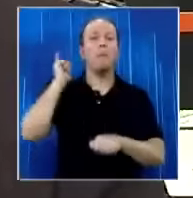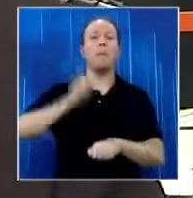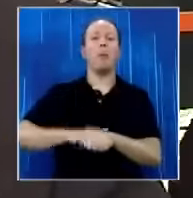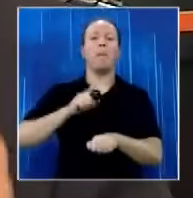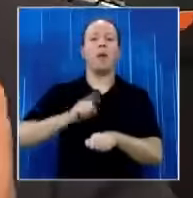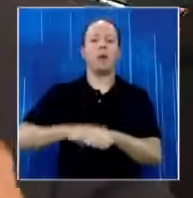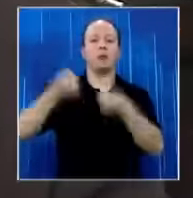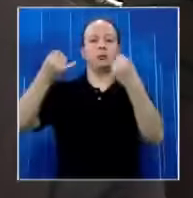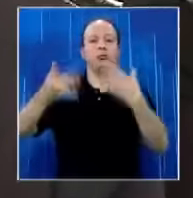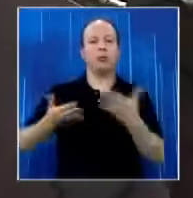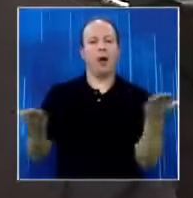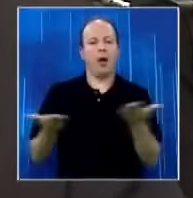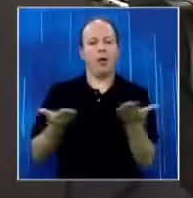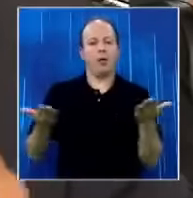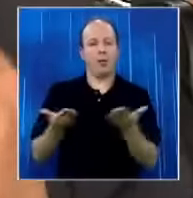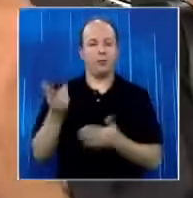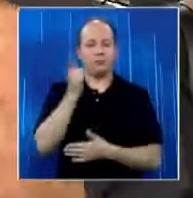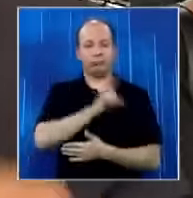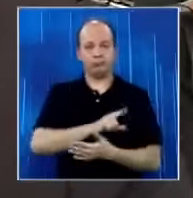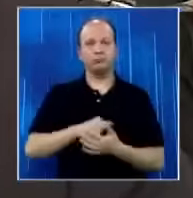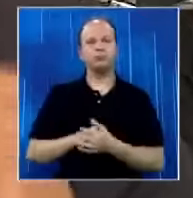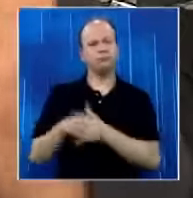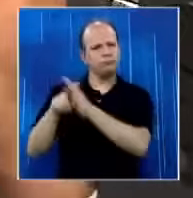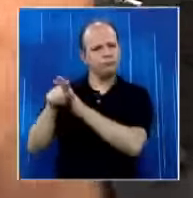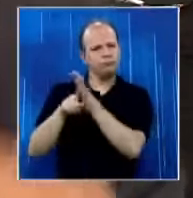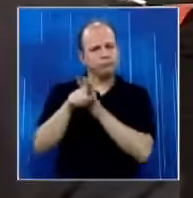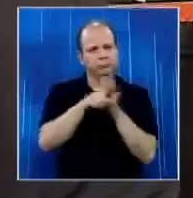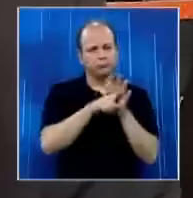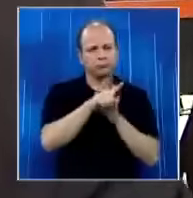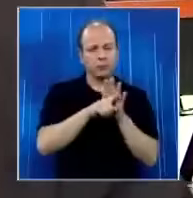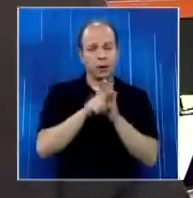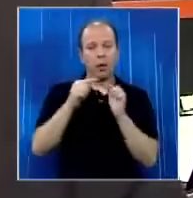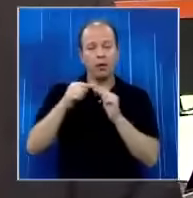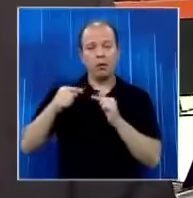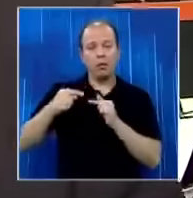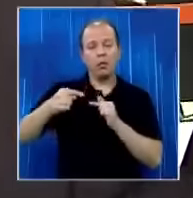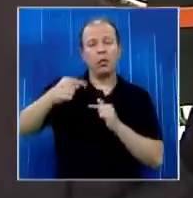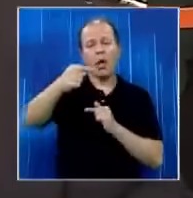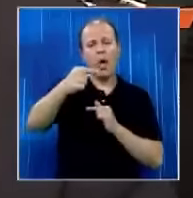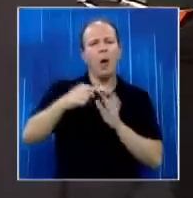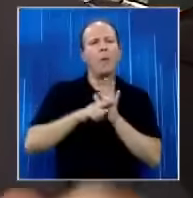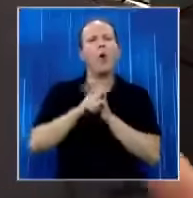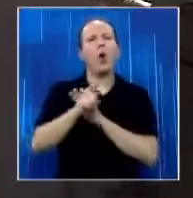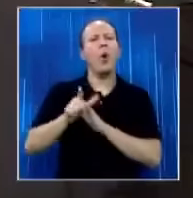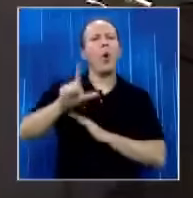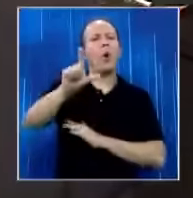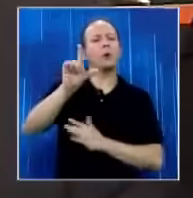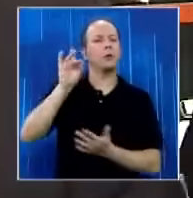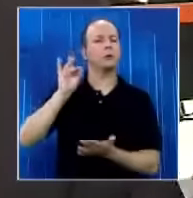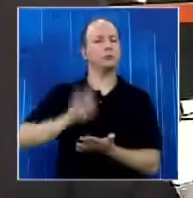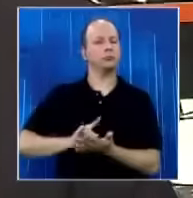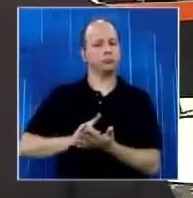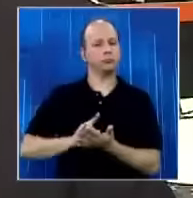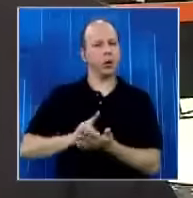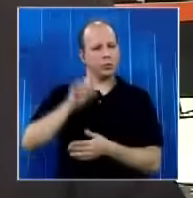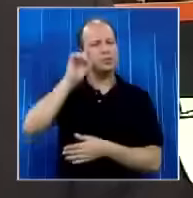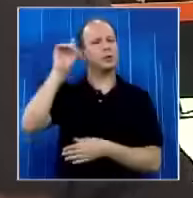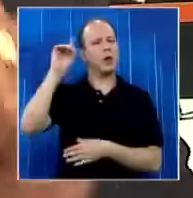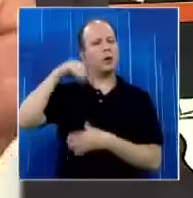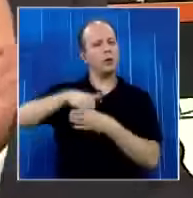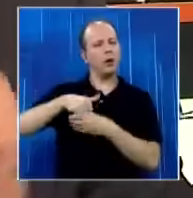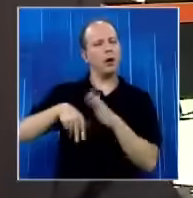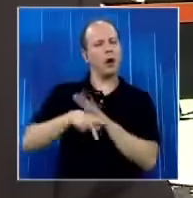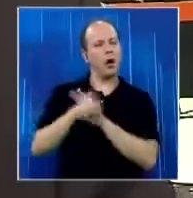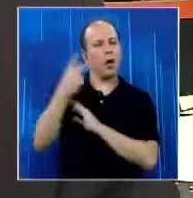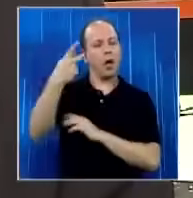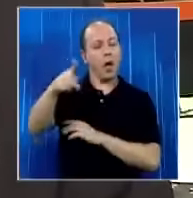momento da definição vai ser agora. As pesquisas daqui a pouco vão mostrar uma outra realidade. E o dia da eleição